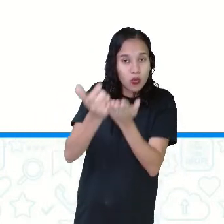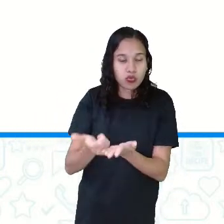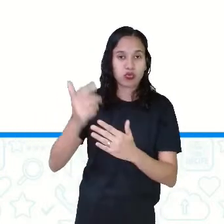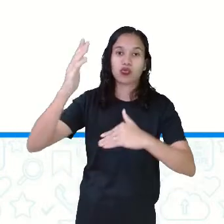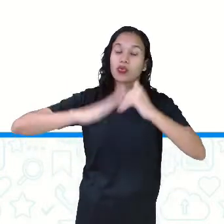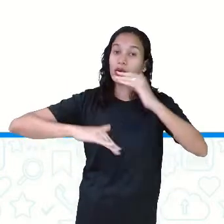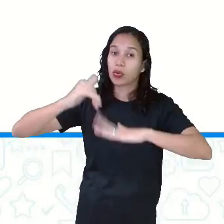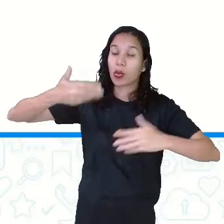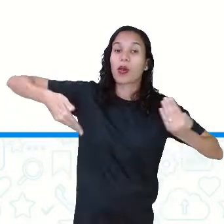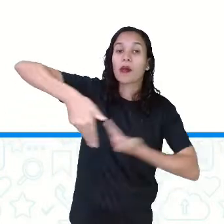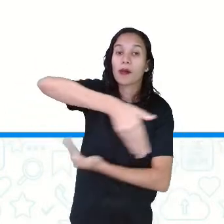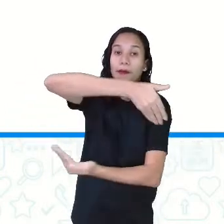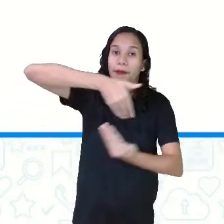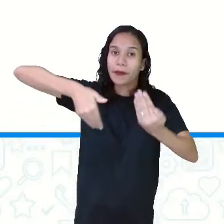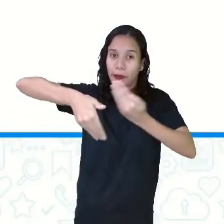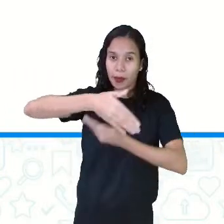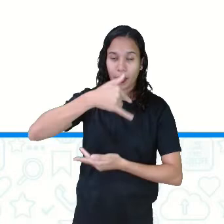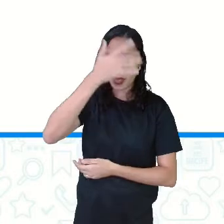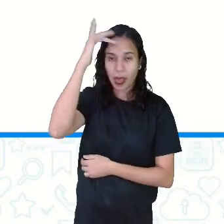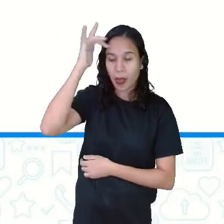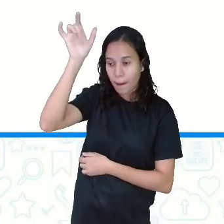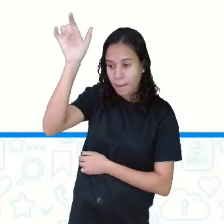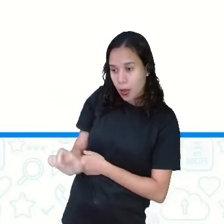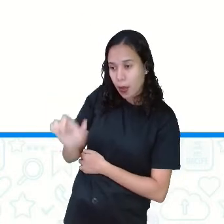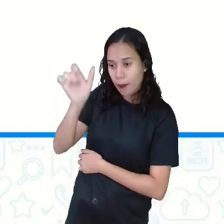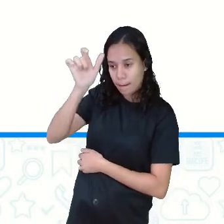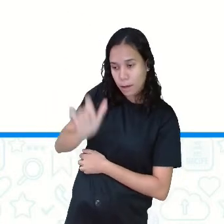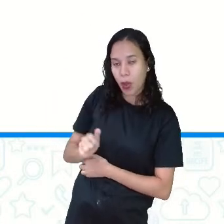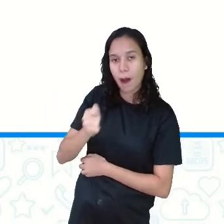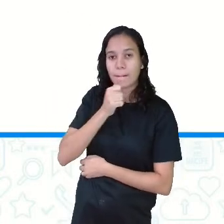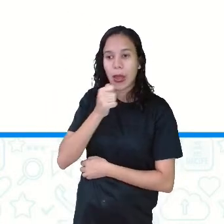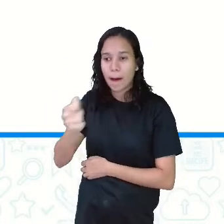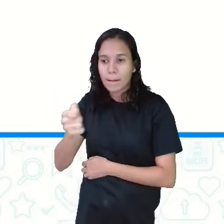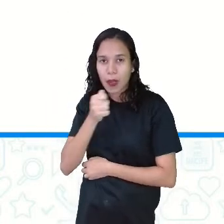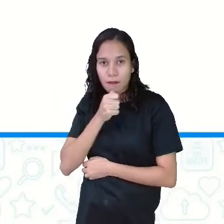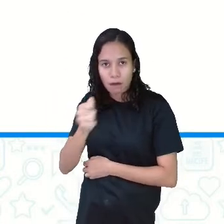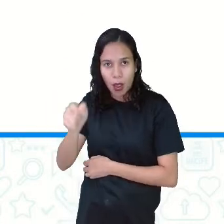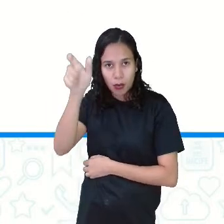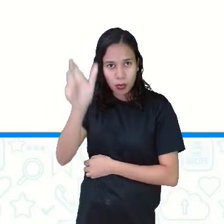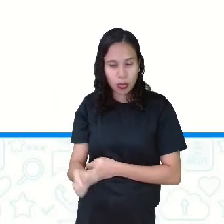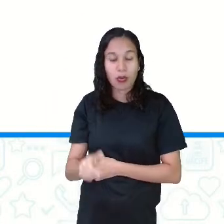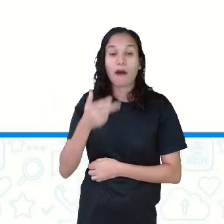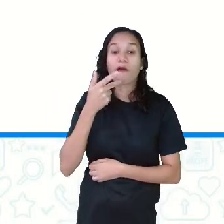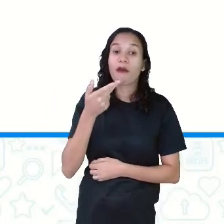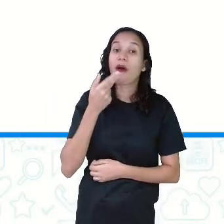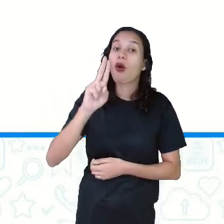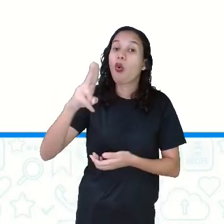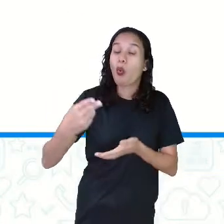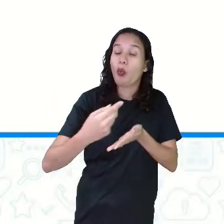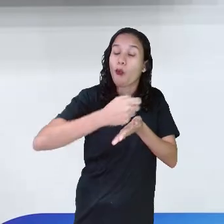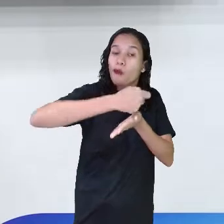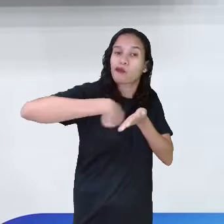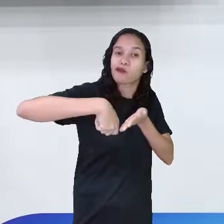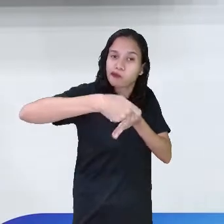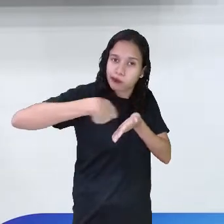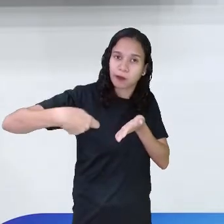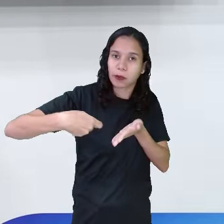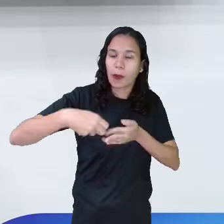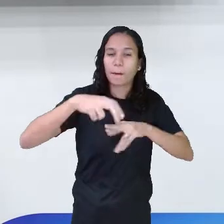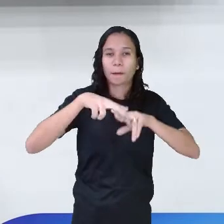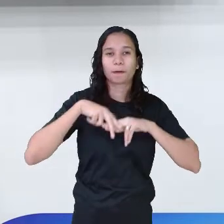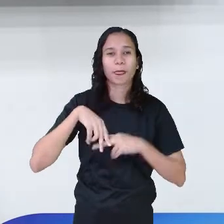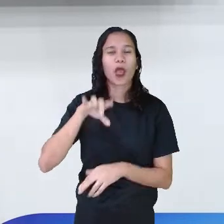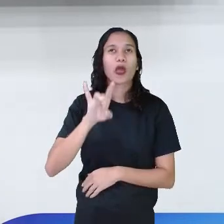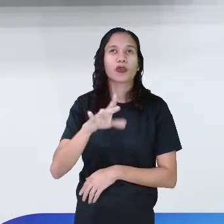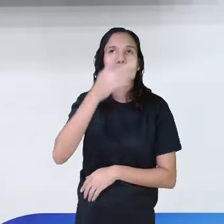interação verbal entre os indivíduos, seja através da fala ou da escrita. Então, reportagem não